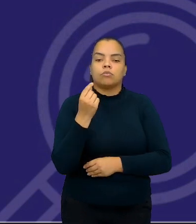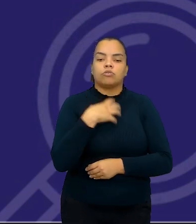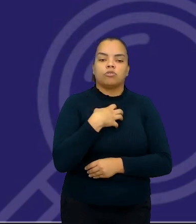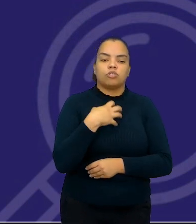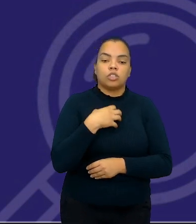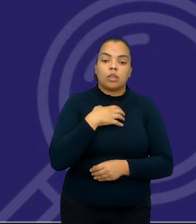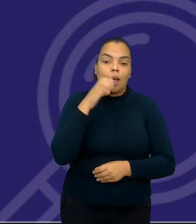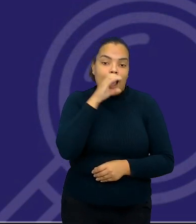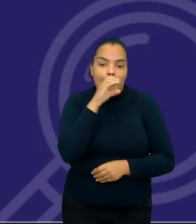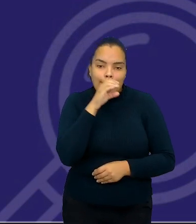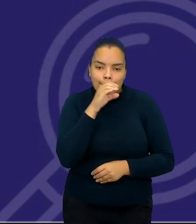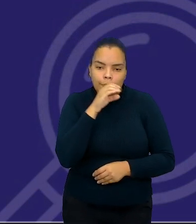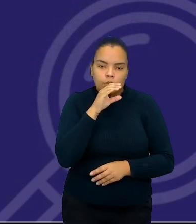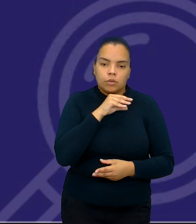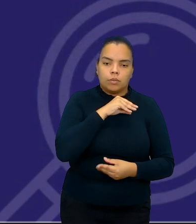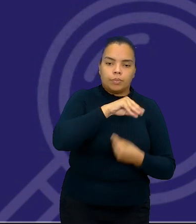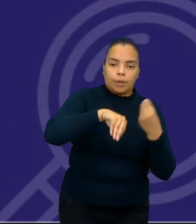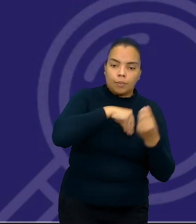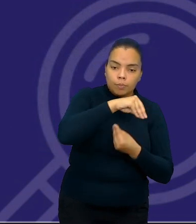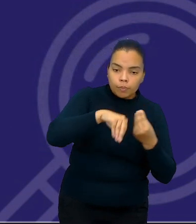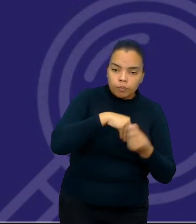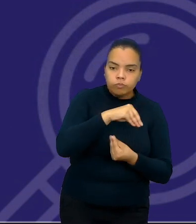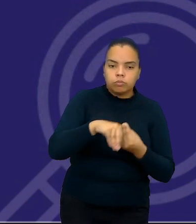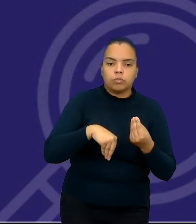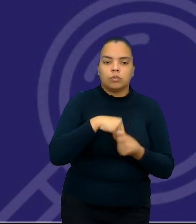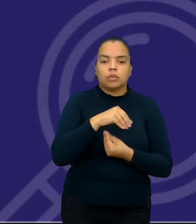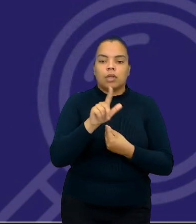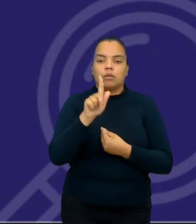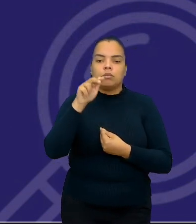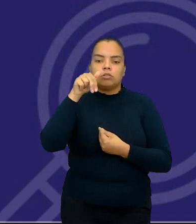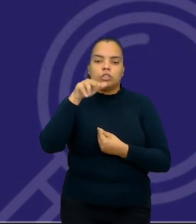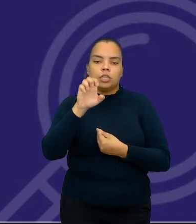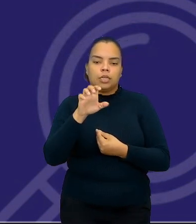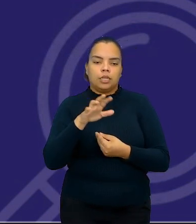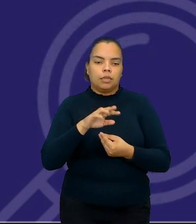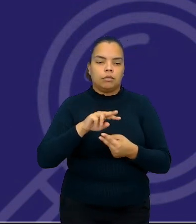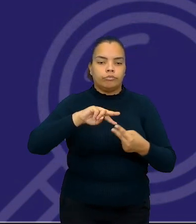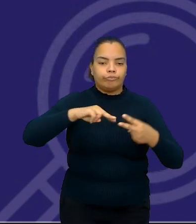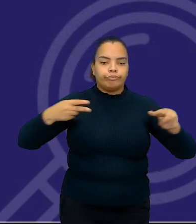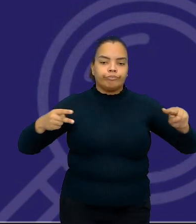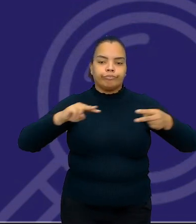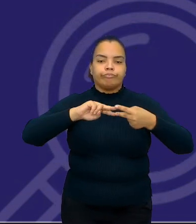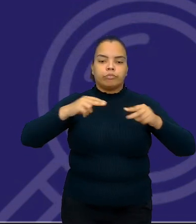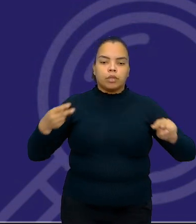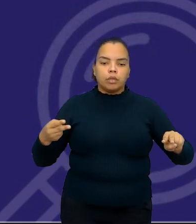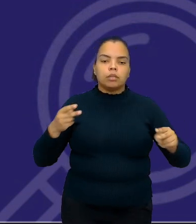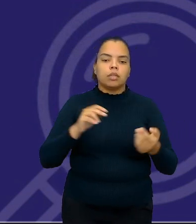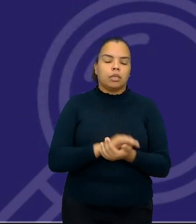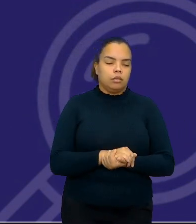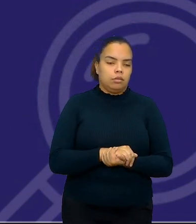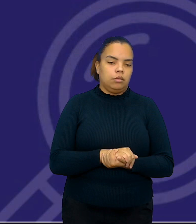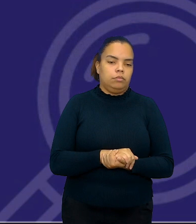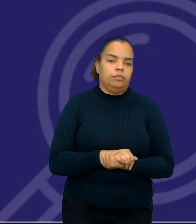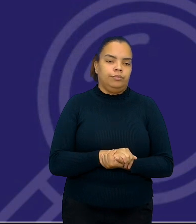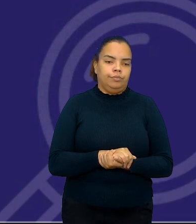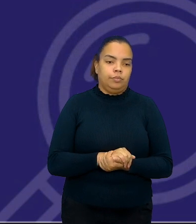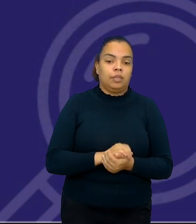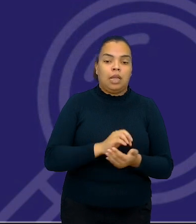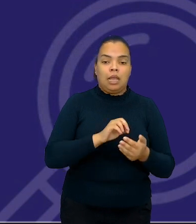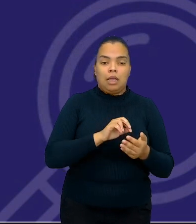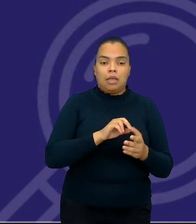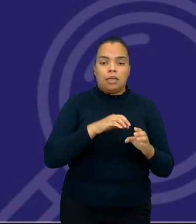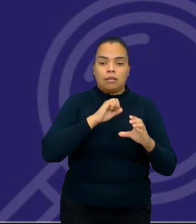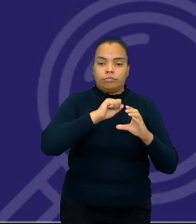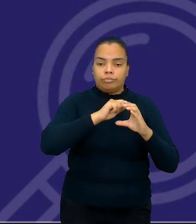preciso para modificar genes e como isso abre portas para a seleção e o melhoramento de características dos